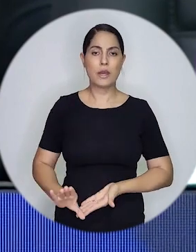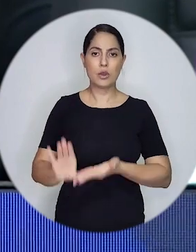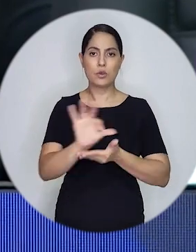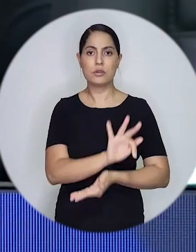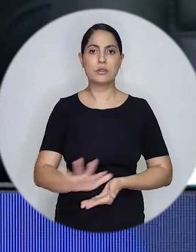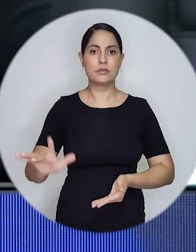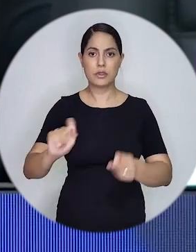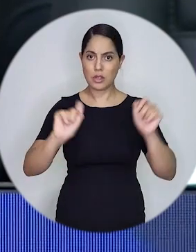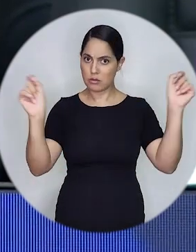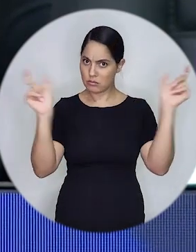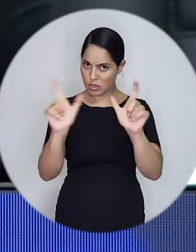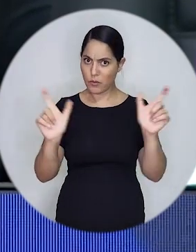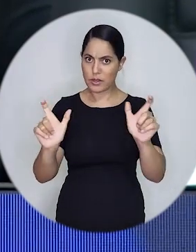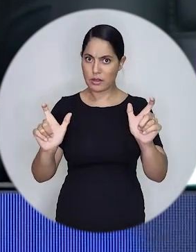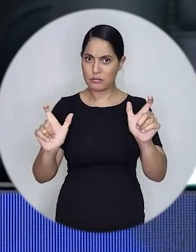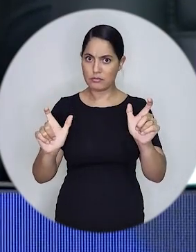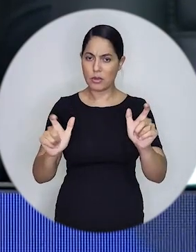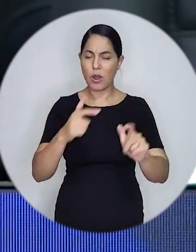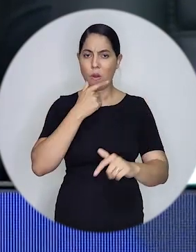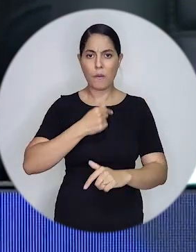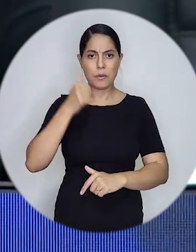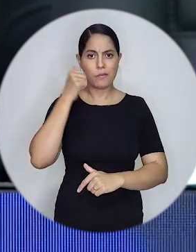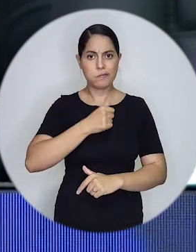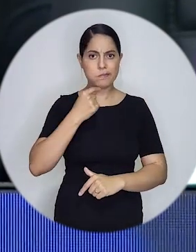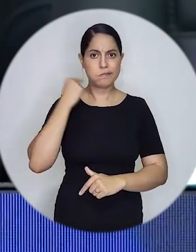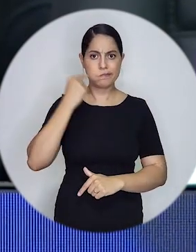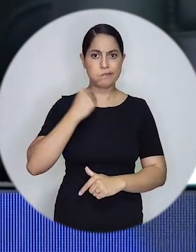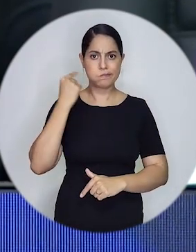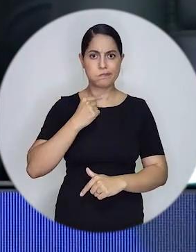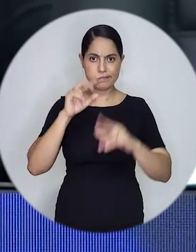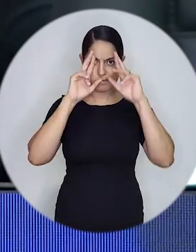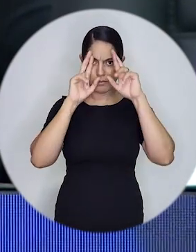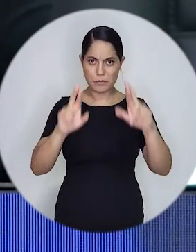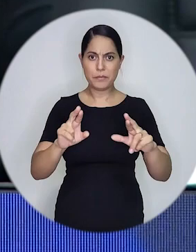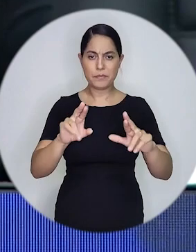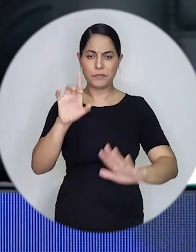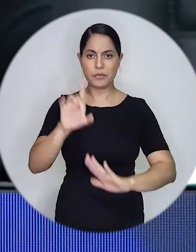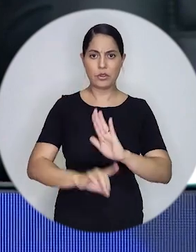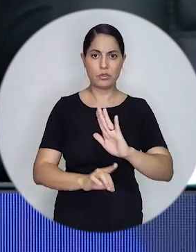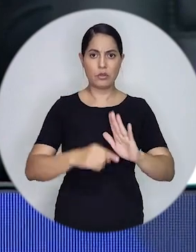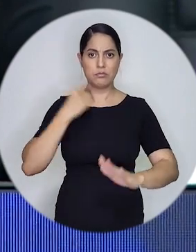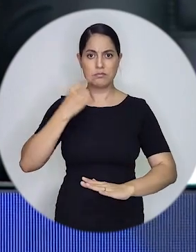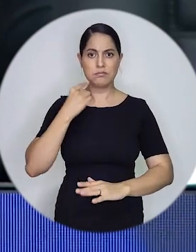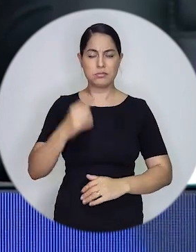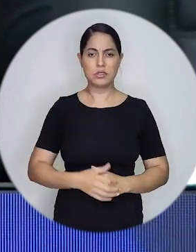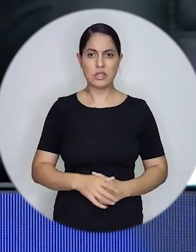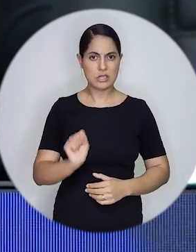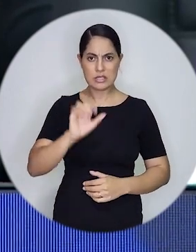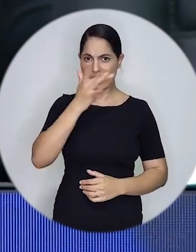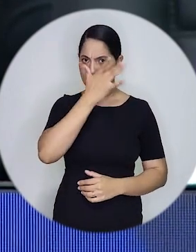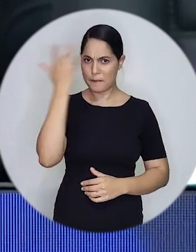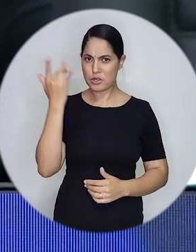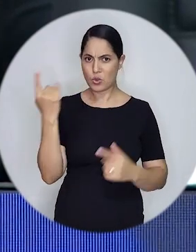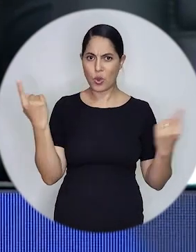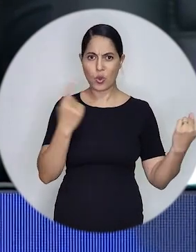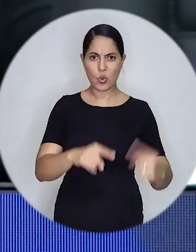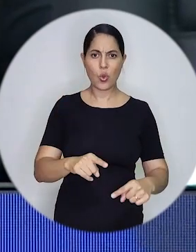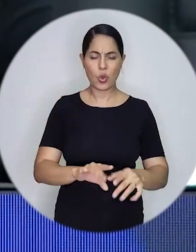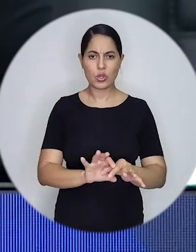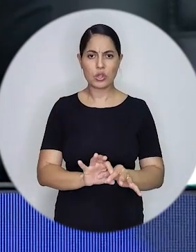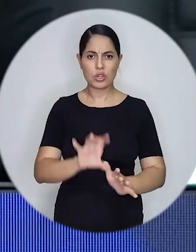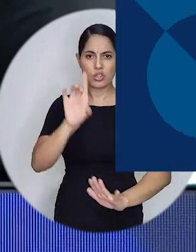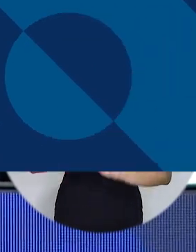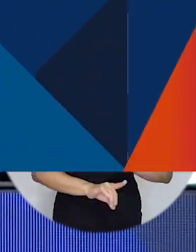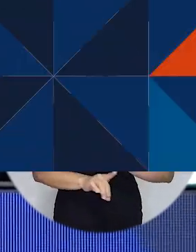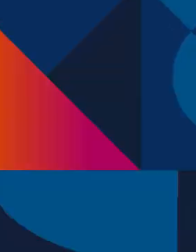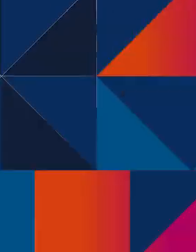OAB está atento ao respeito e à defesa das prerrogativas das advogadas e dos advogados e repudia veementemente ações que